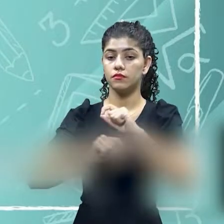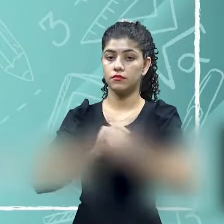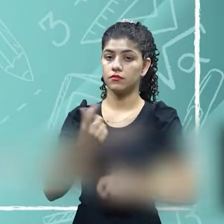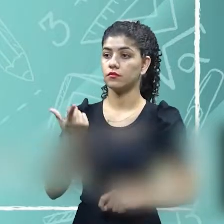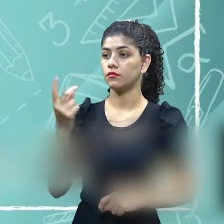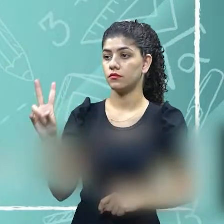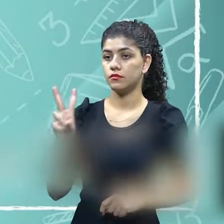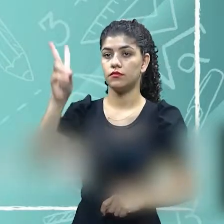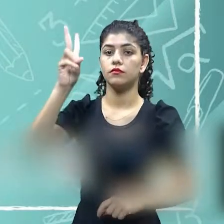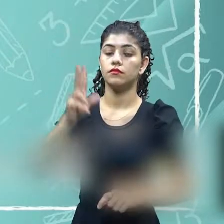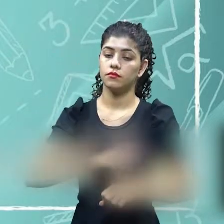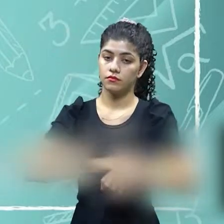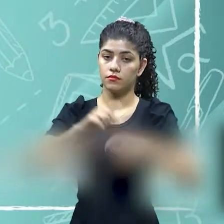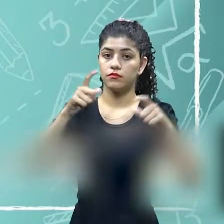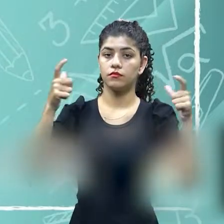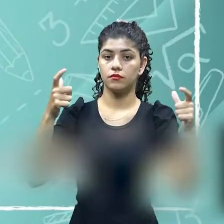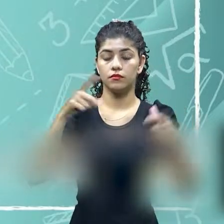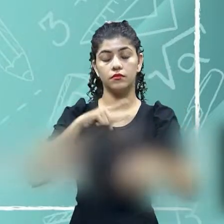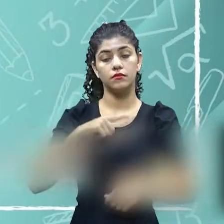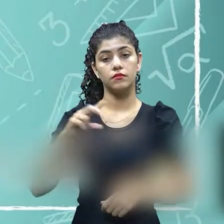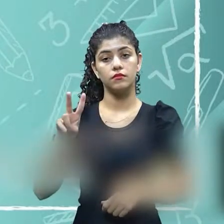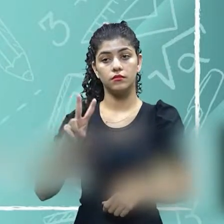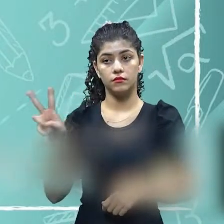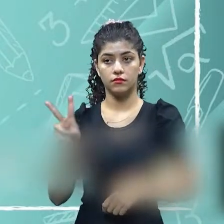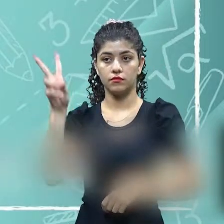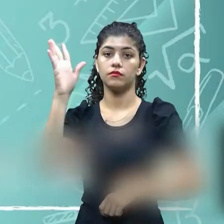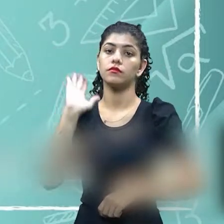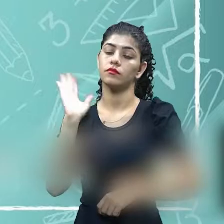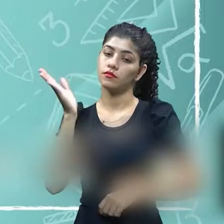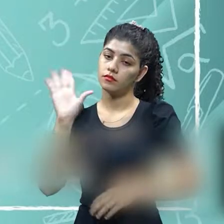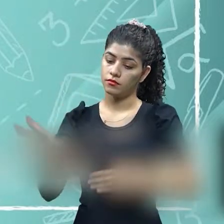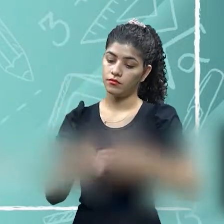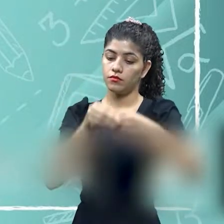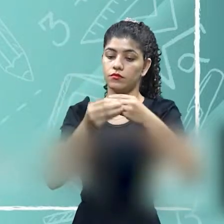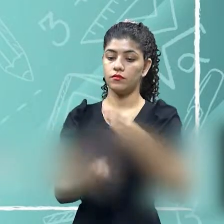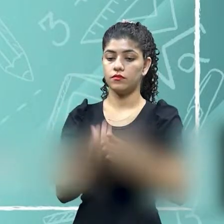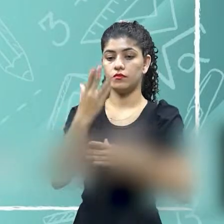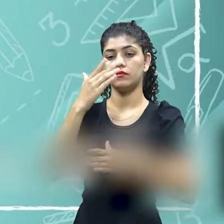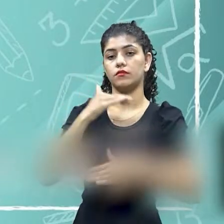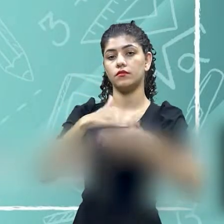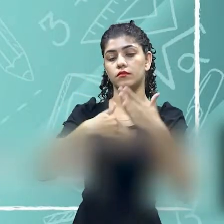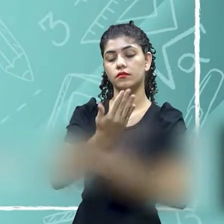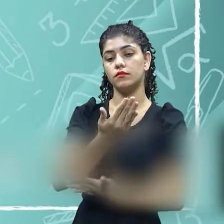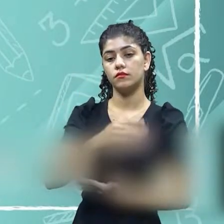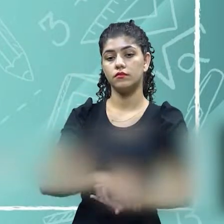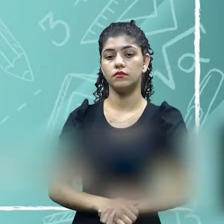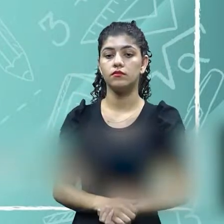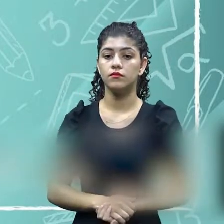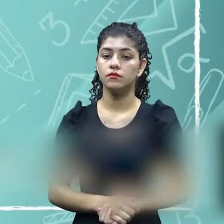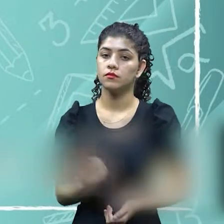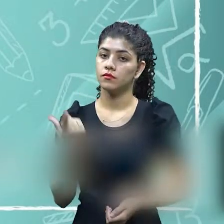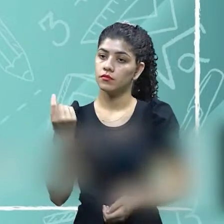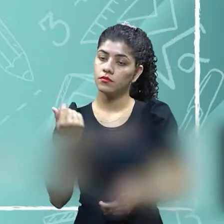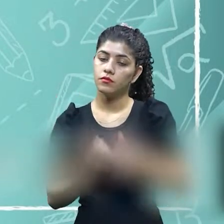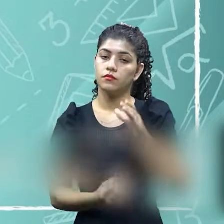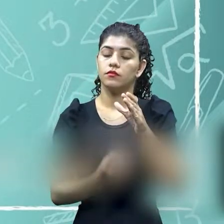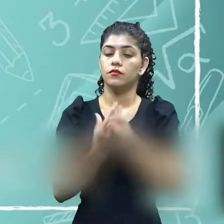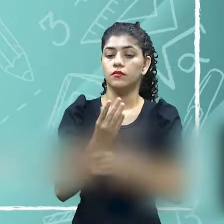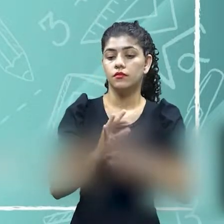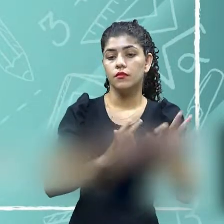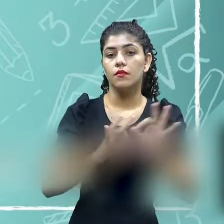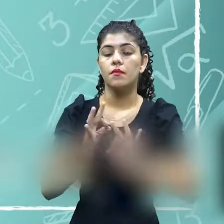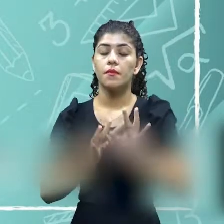ter uma tarifa maior porque ele já tem valores agregados no seu processo de fabricação. Já teve a matéria-prima, custo de